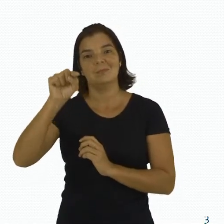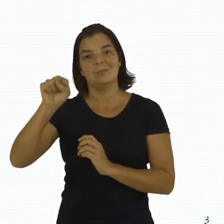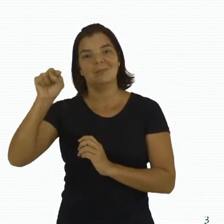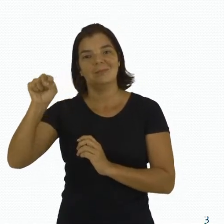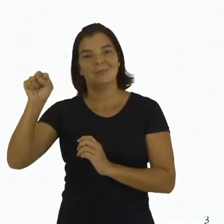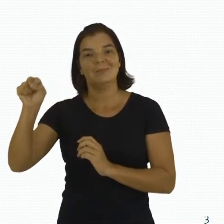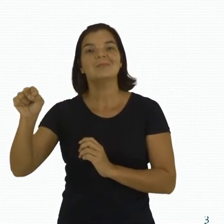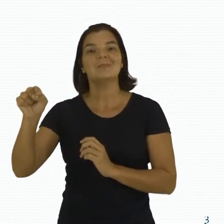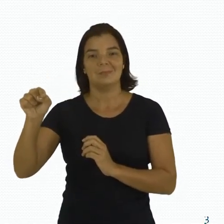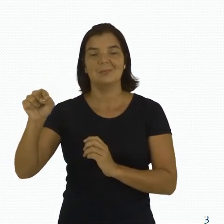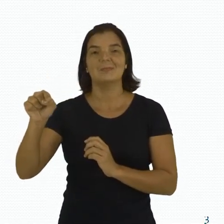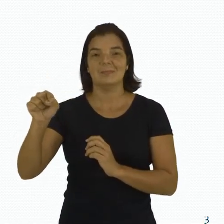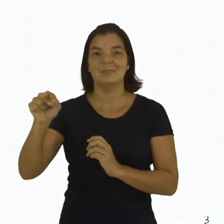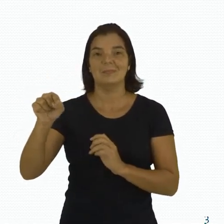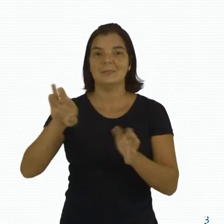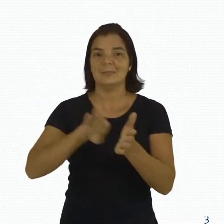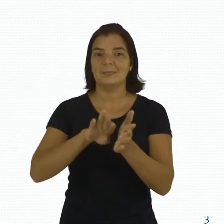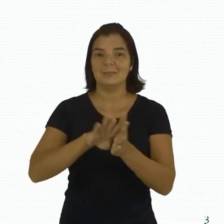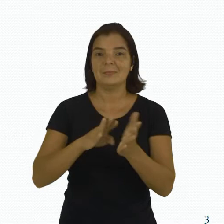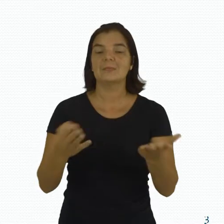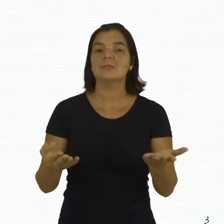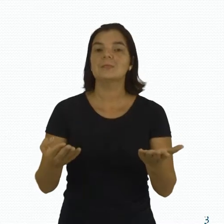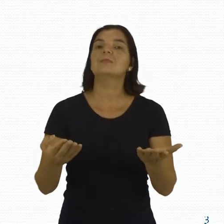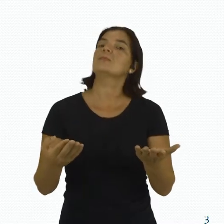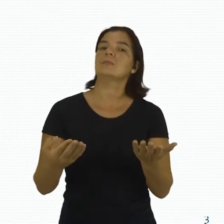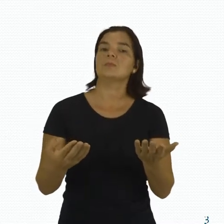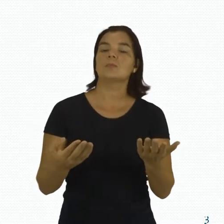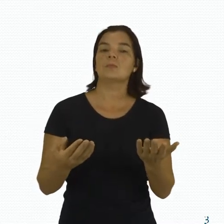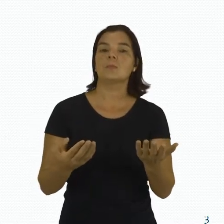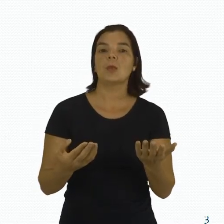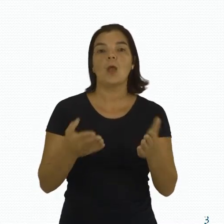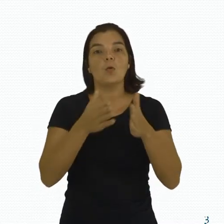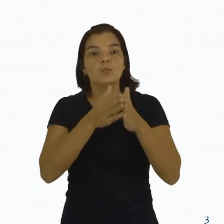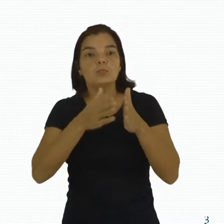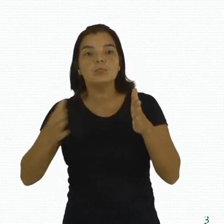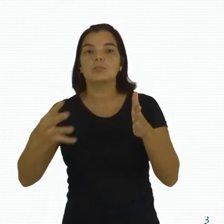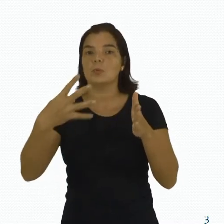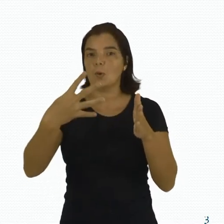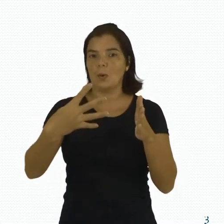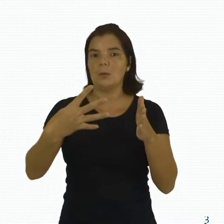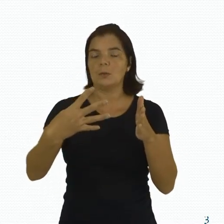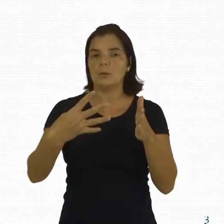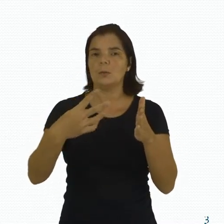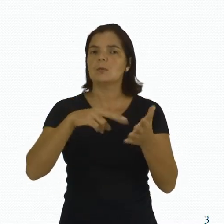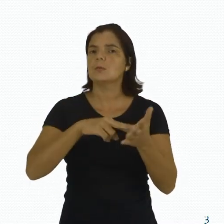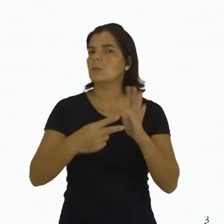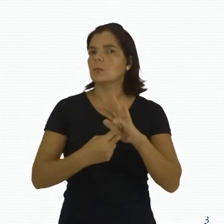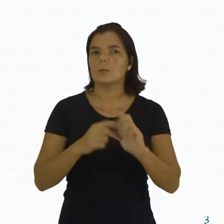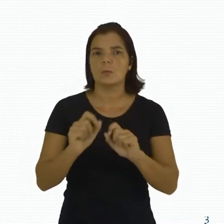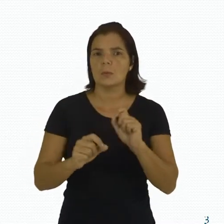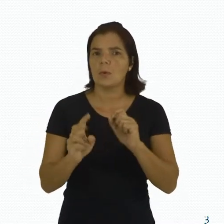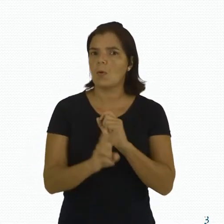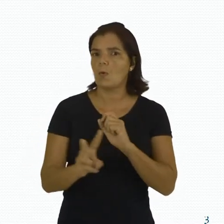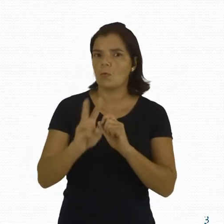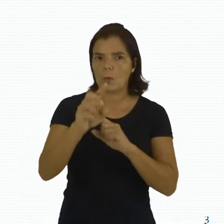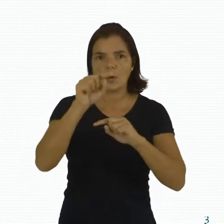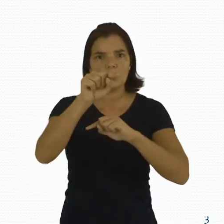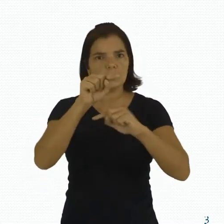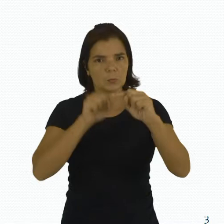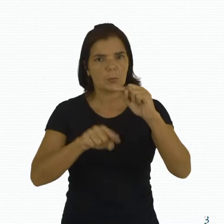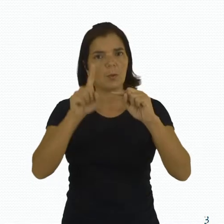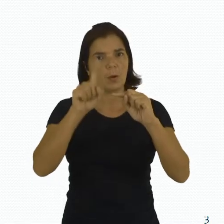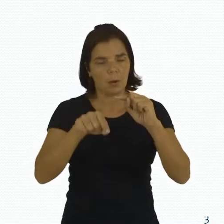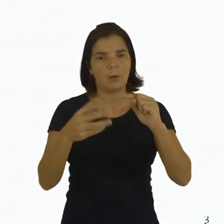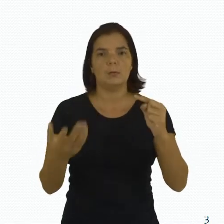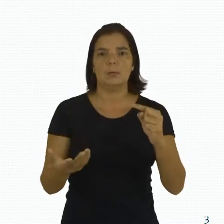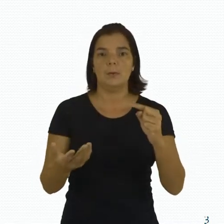0,444, a dízima periódica 0,4444, que você já viu, o período aí é 4. Então, nesse caso aí, ó, o valor da fração é essa